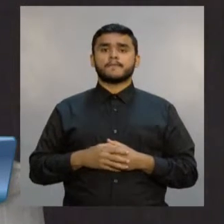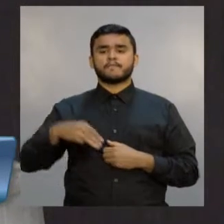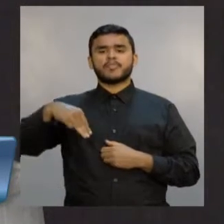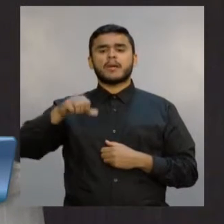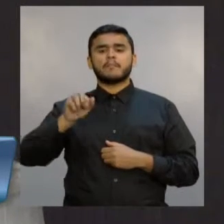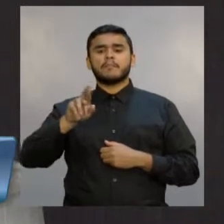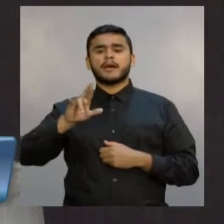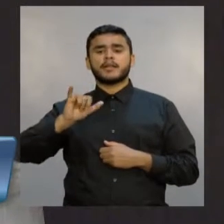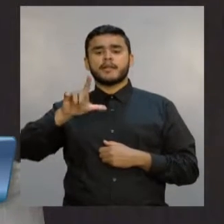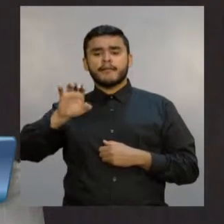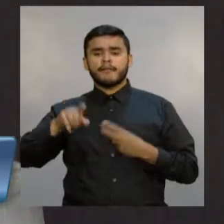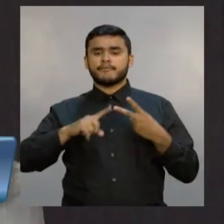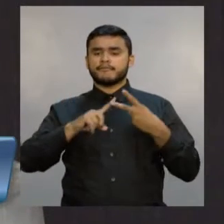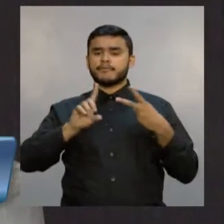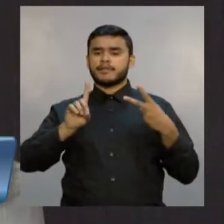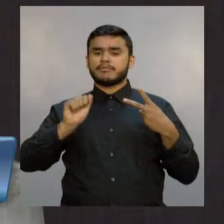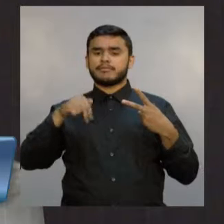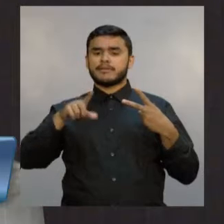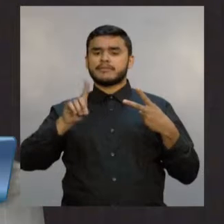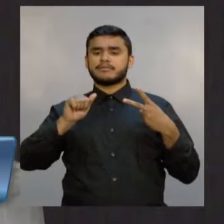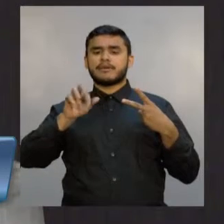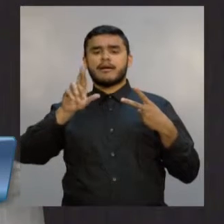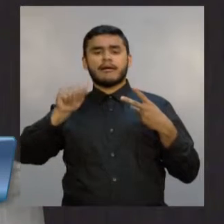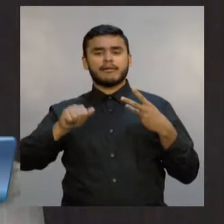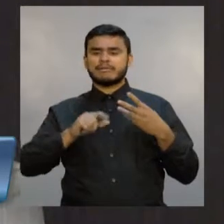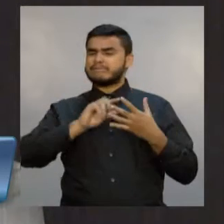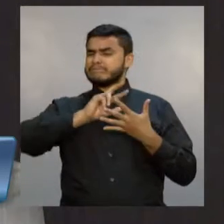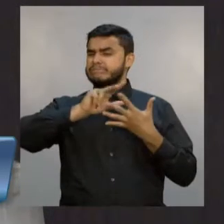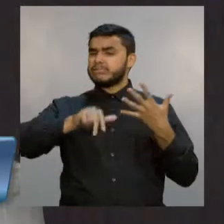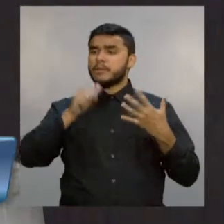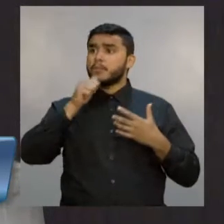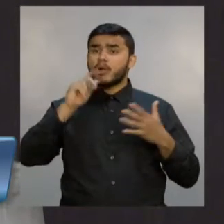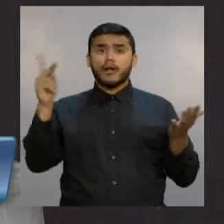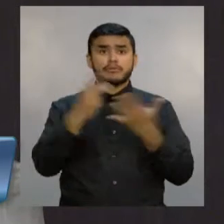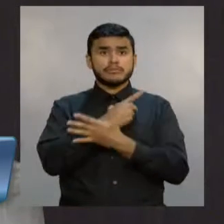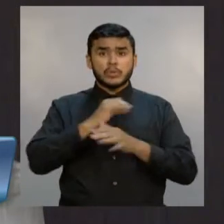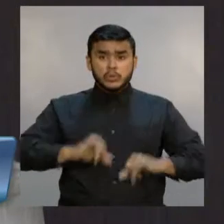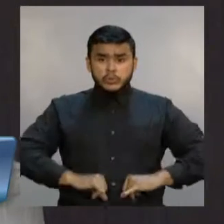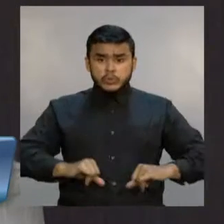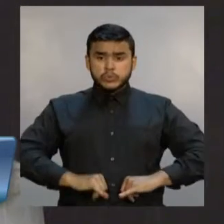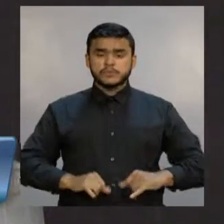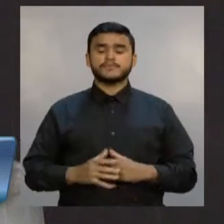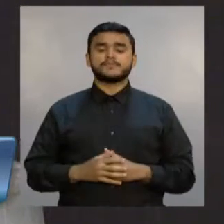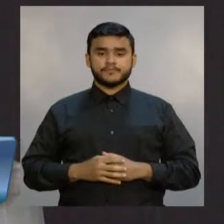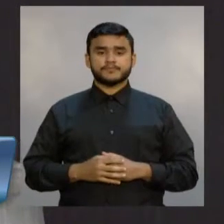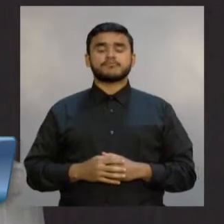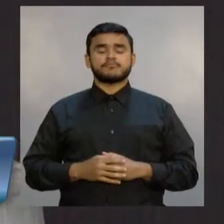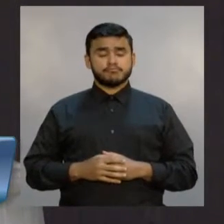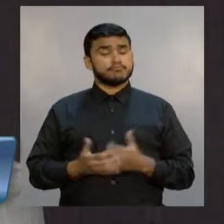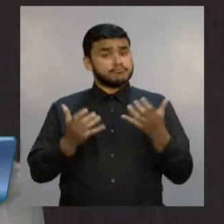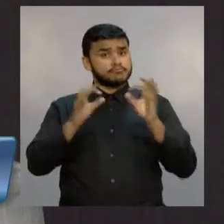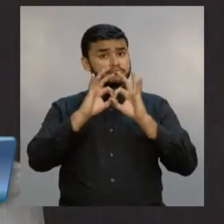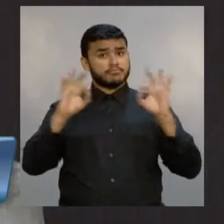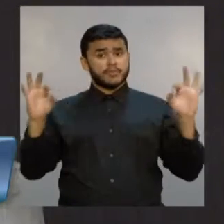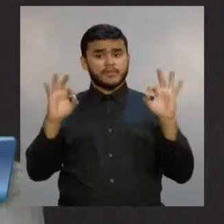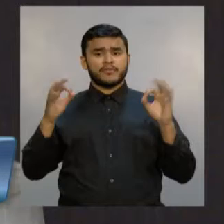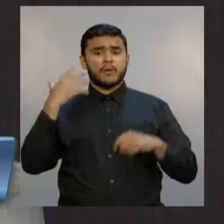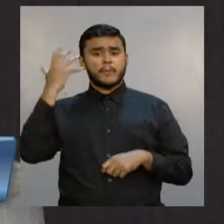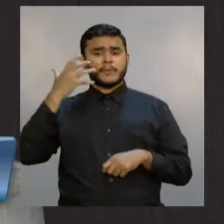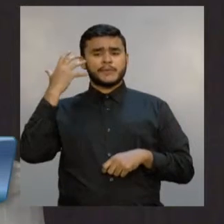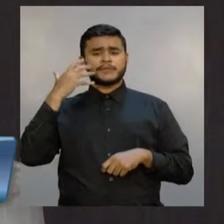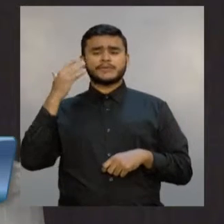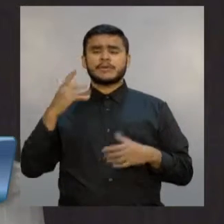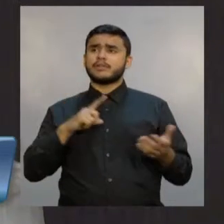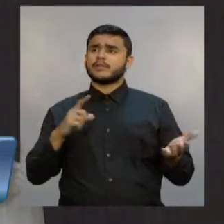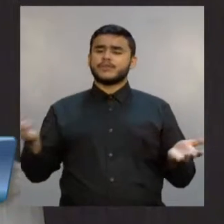Marielles, Dandaras, Stefanes e Ingrids. E termino com talvez um dos versos mais magistrais que a música